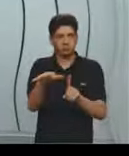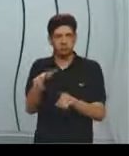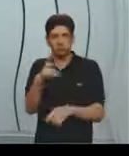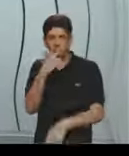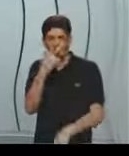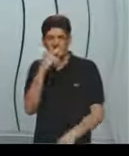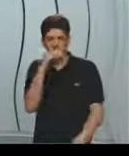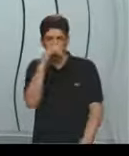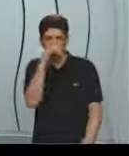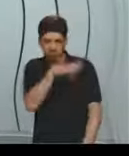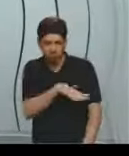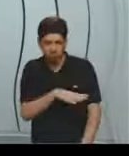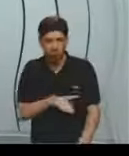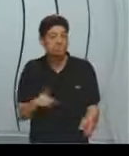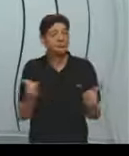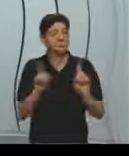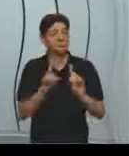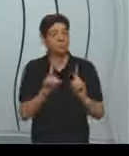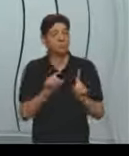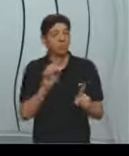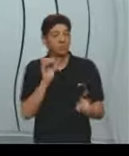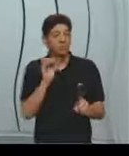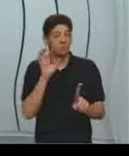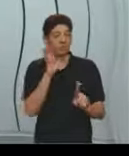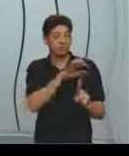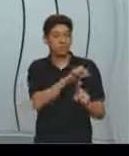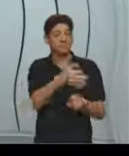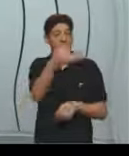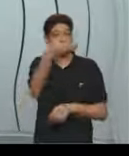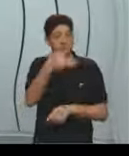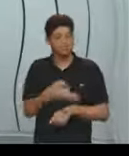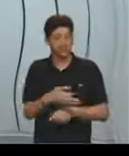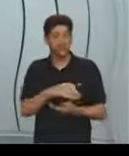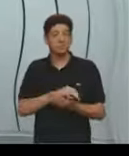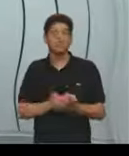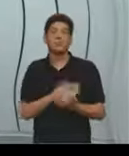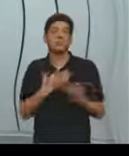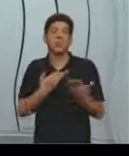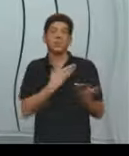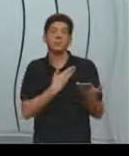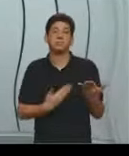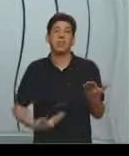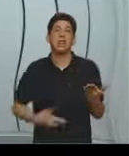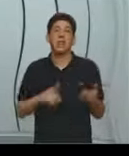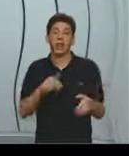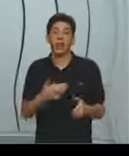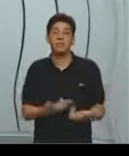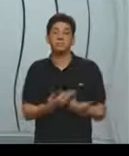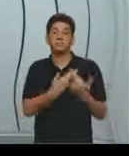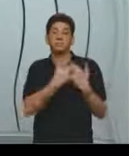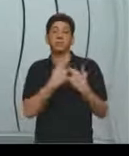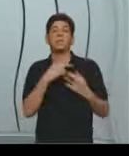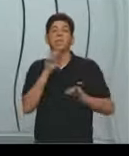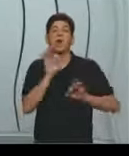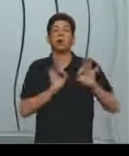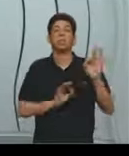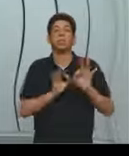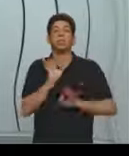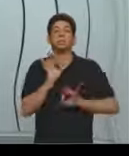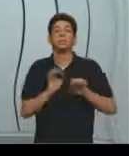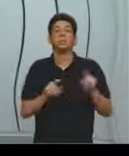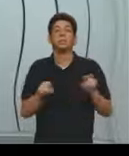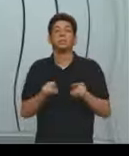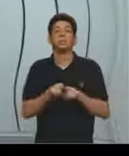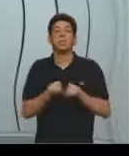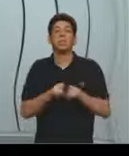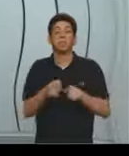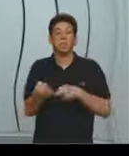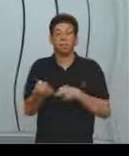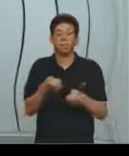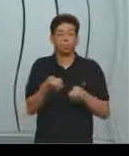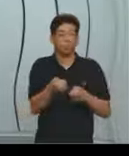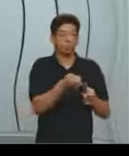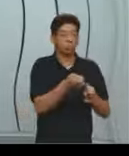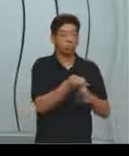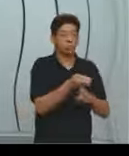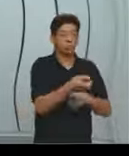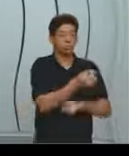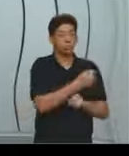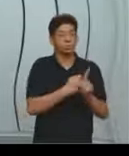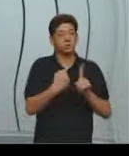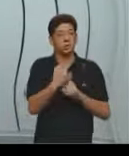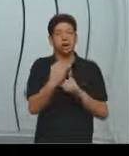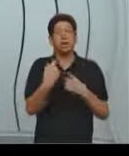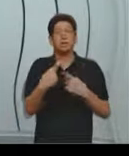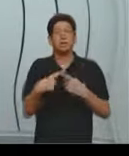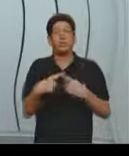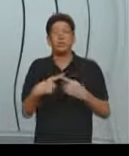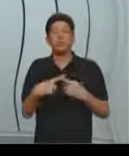violenta mas ele fala não dominação legítima e ele fala que o estado é responsável pela organização é pelos controles sociais porque detém o